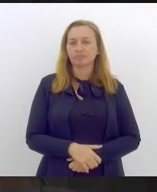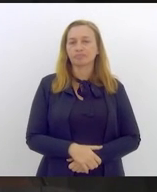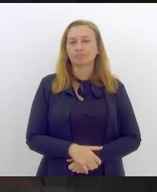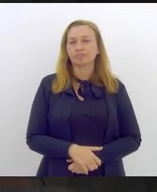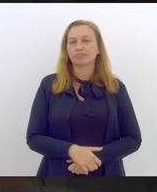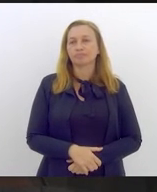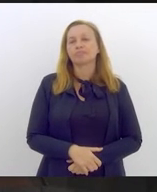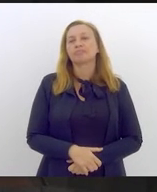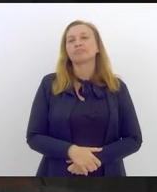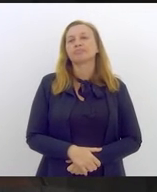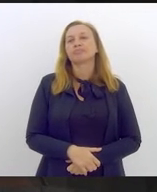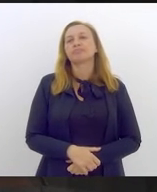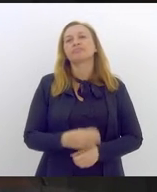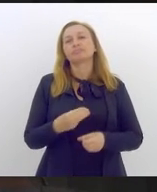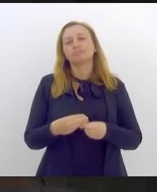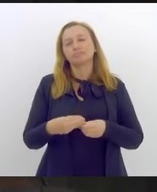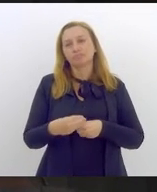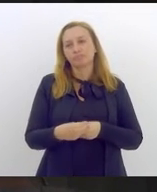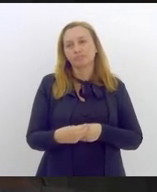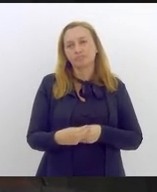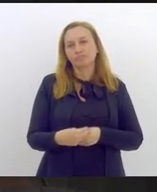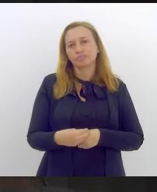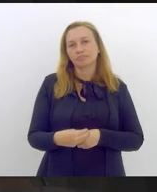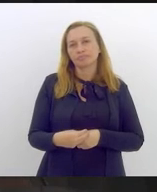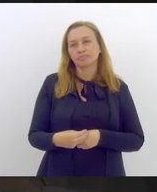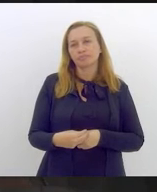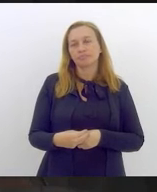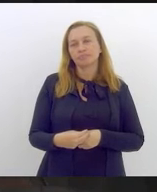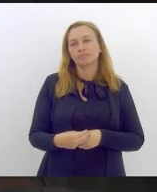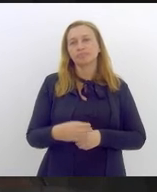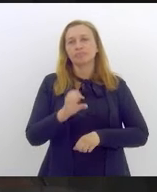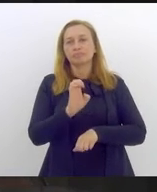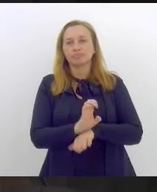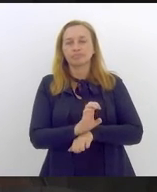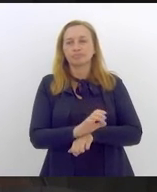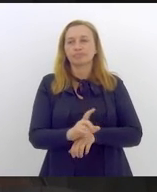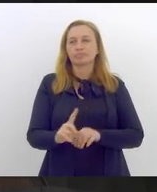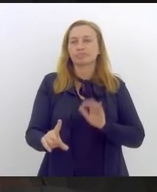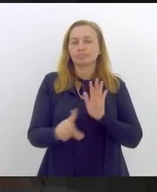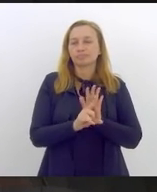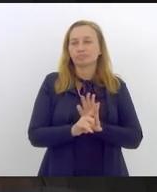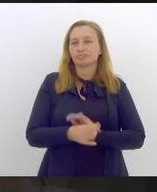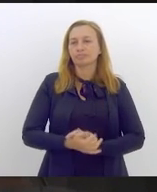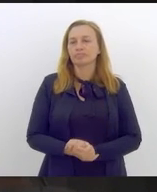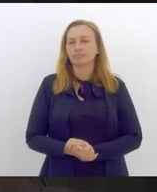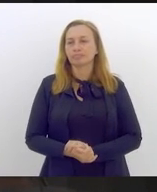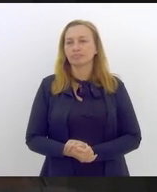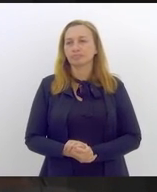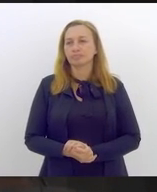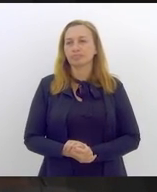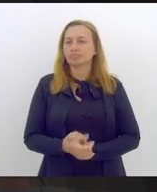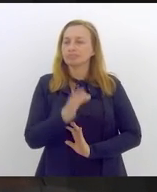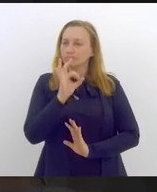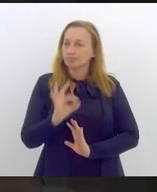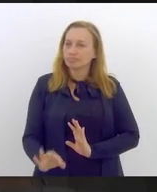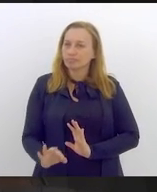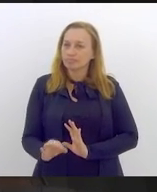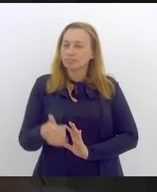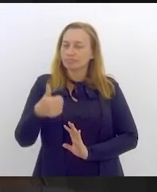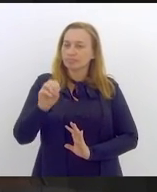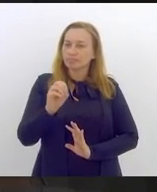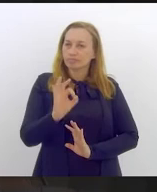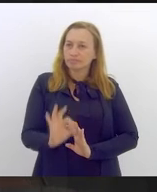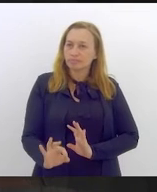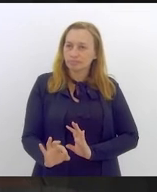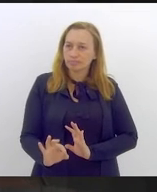parcela da cota parte dos municípios que é disciplinada por lei estadual o percentual mínimo de 10%